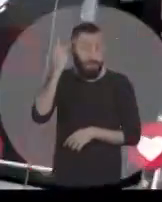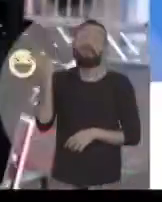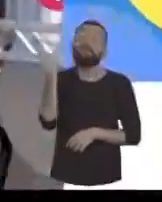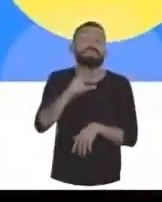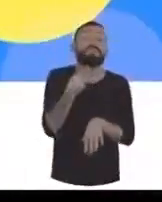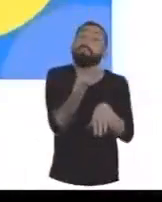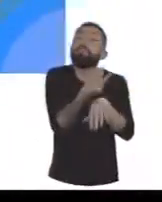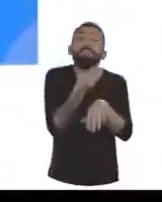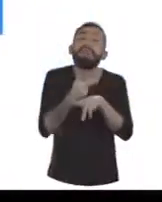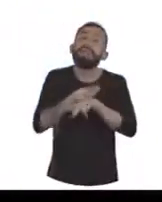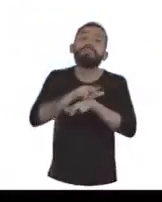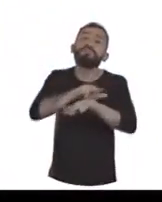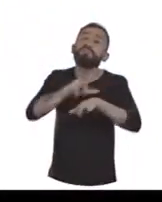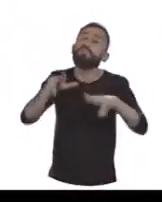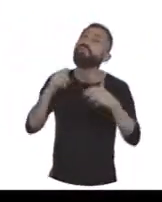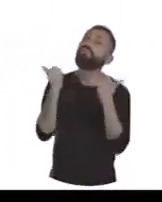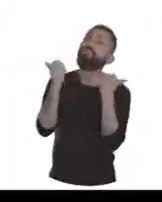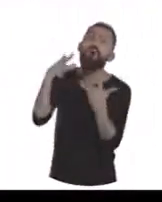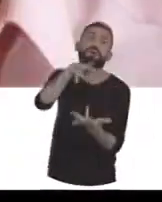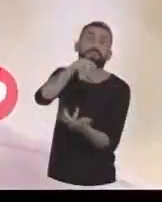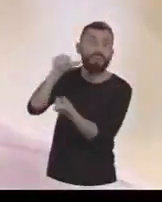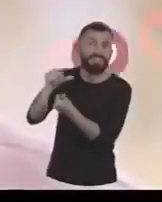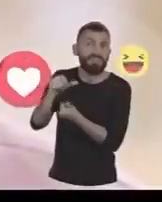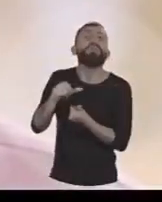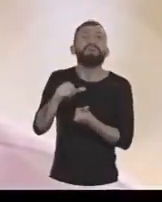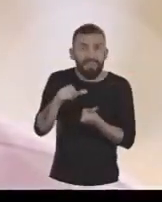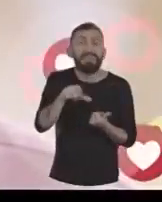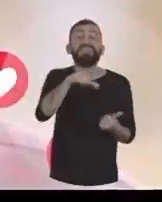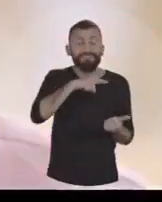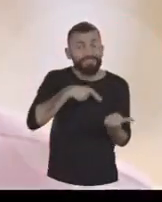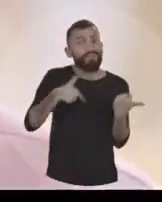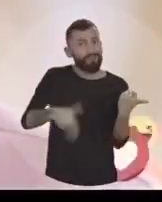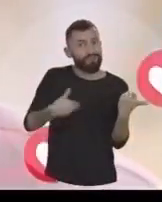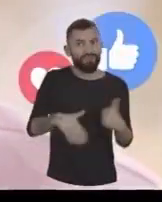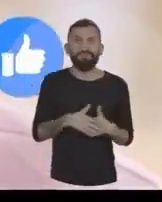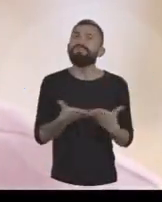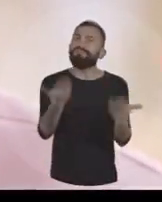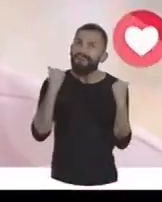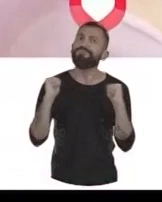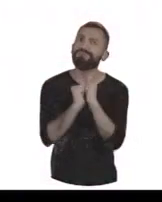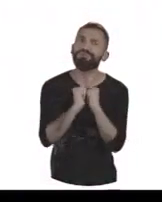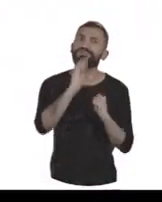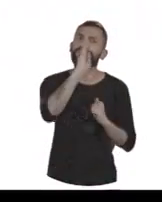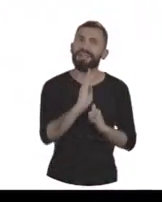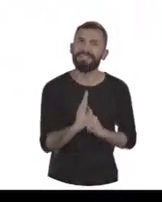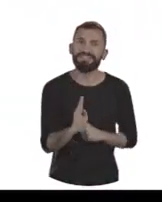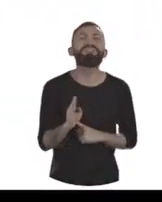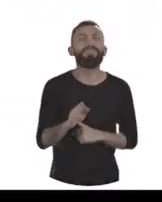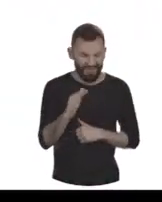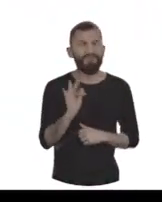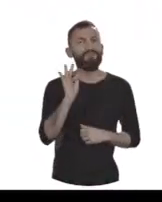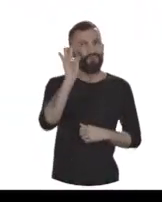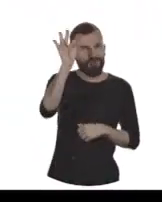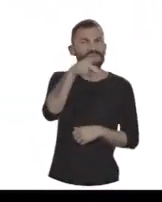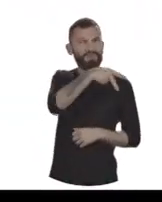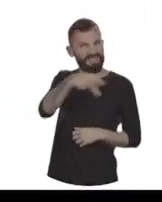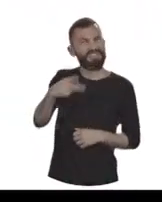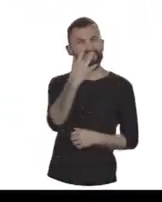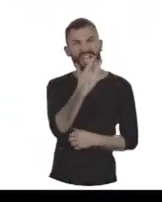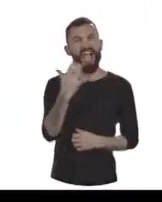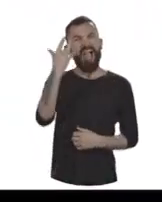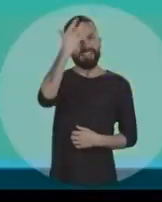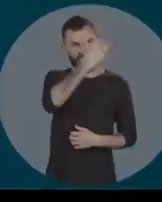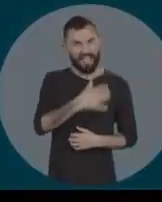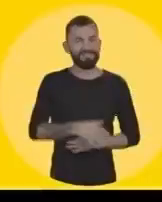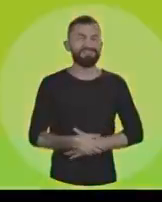fez tudo isso e ainda toca guitarra. Vamos juntos, todos pelo Brasil. Meu futuro presidente é Fernando